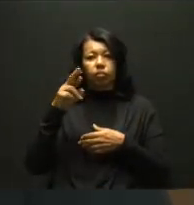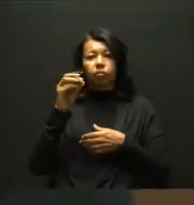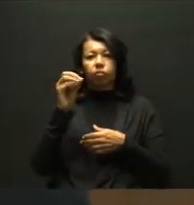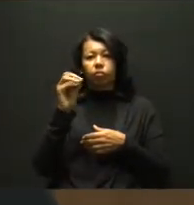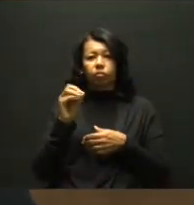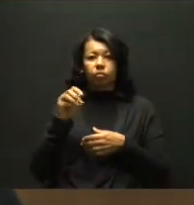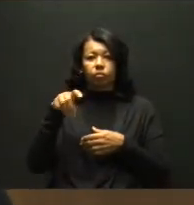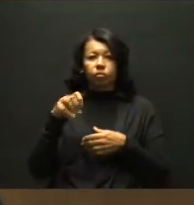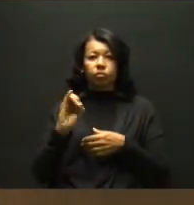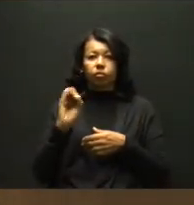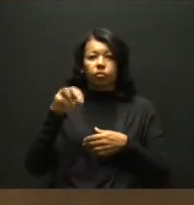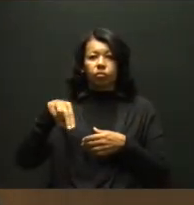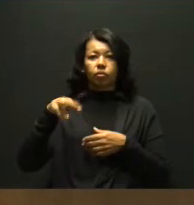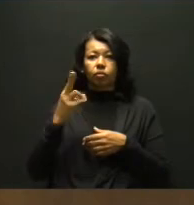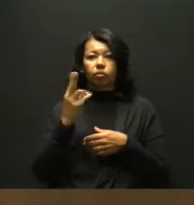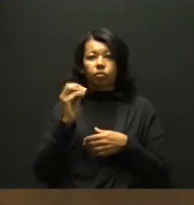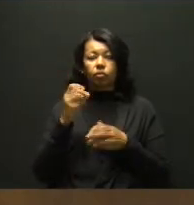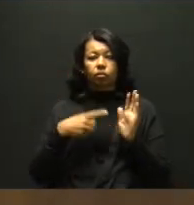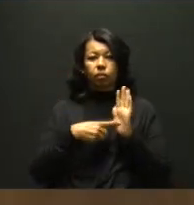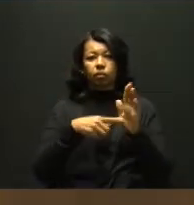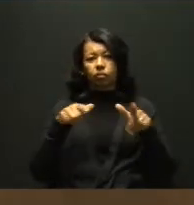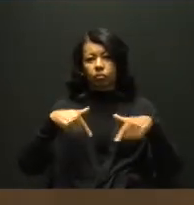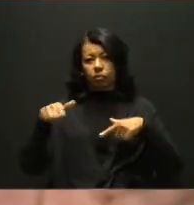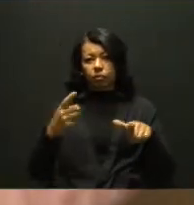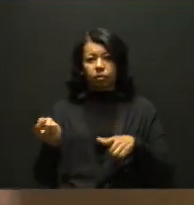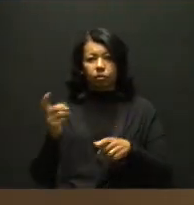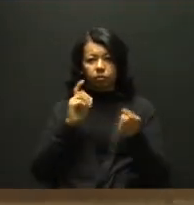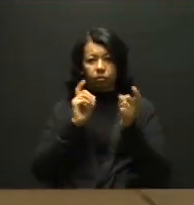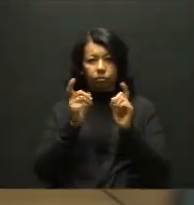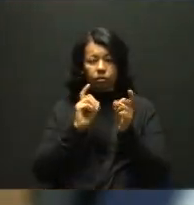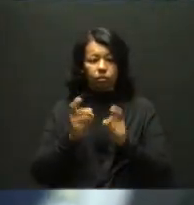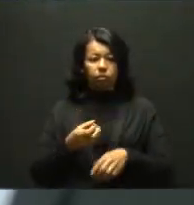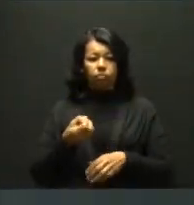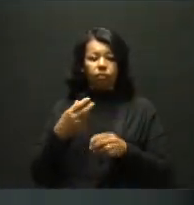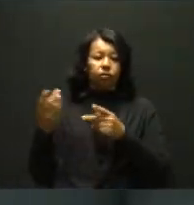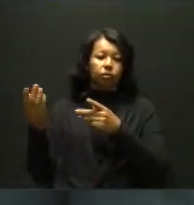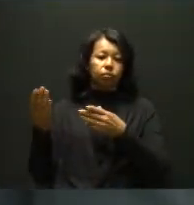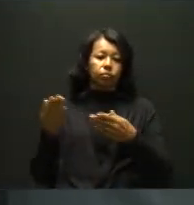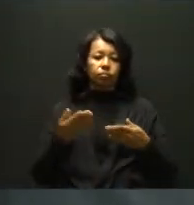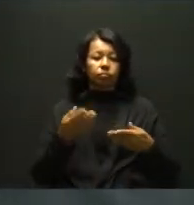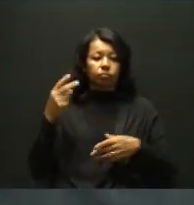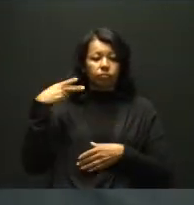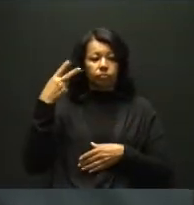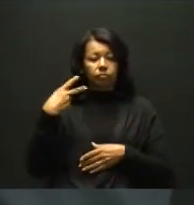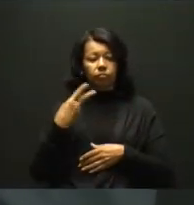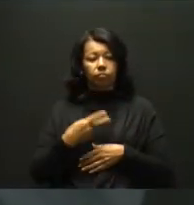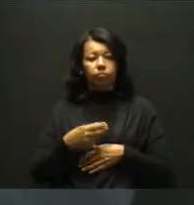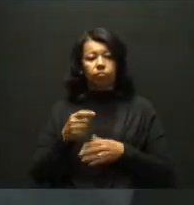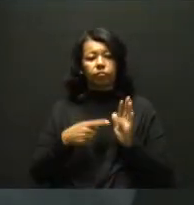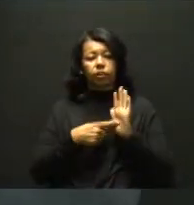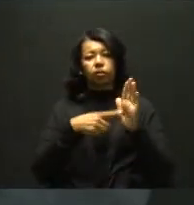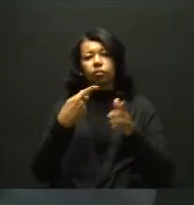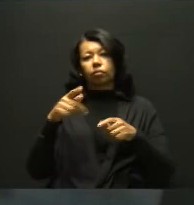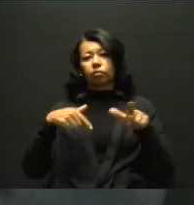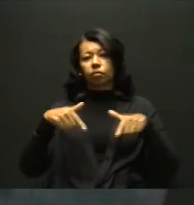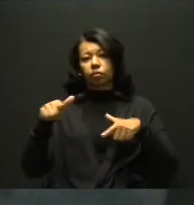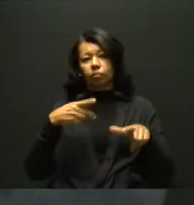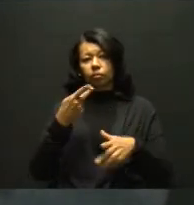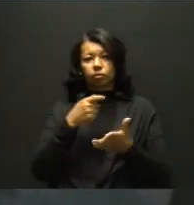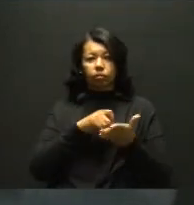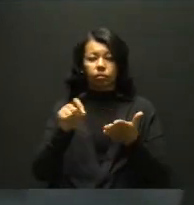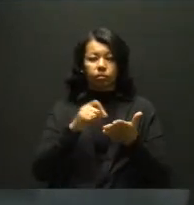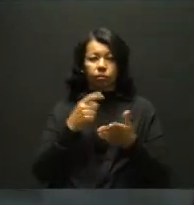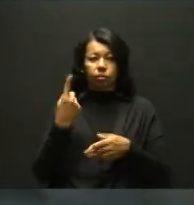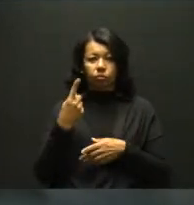que apresentou seus trabalhos nesta sessão bem-vindo vereador tinha apresentando os seus trabalhos com os requerimentos